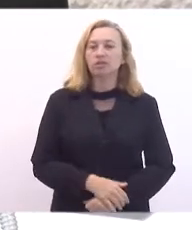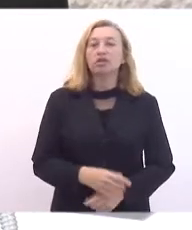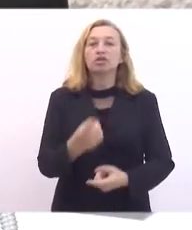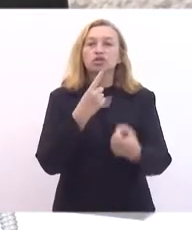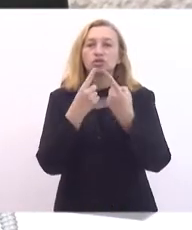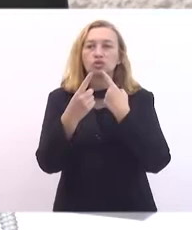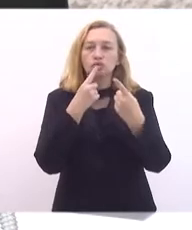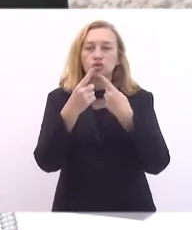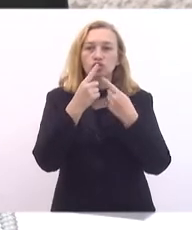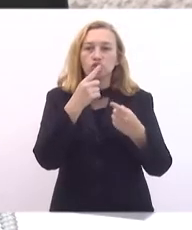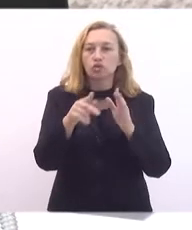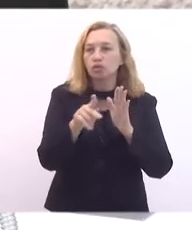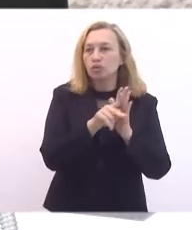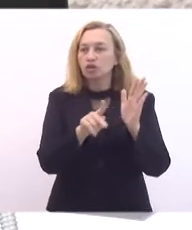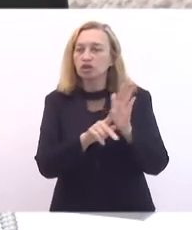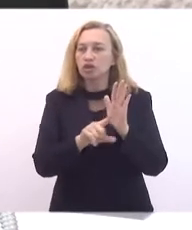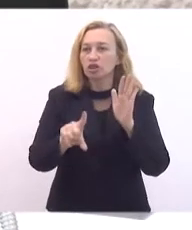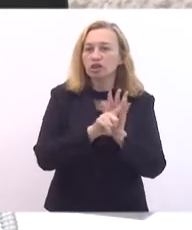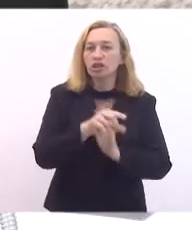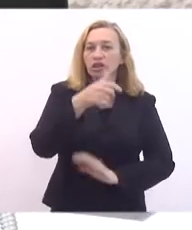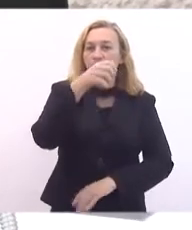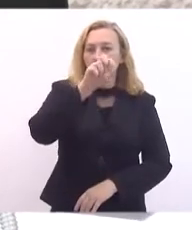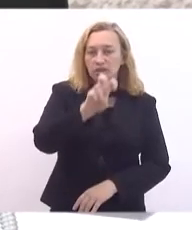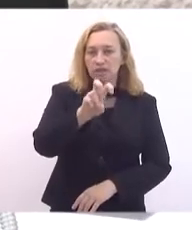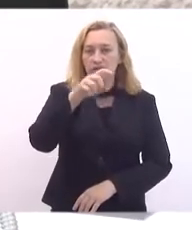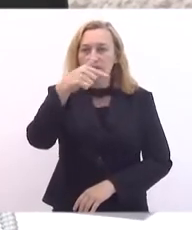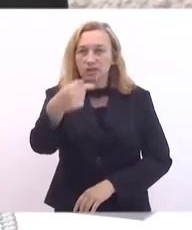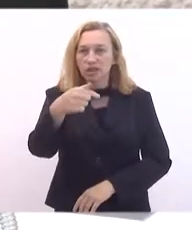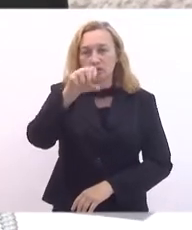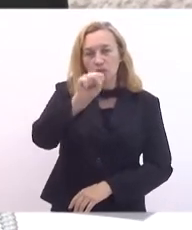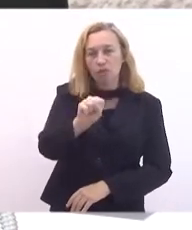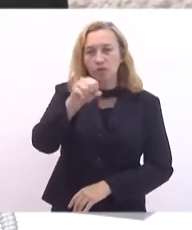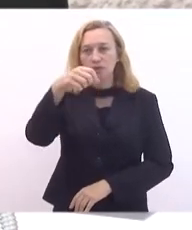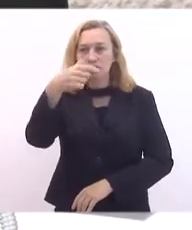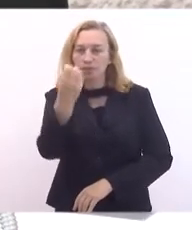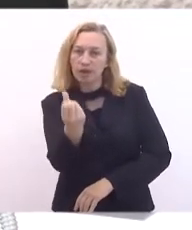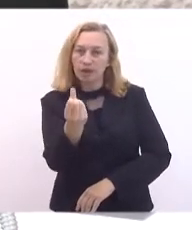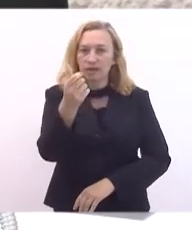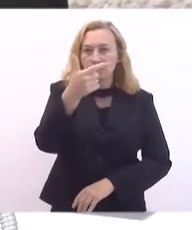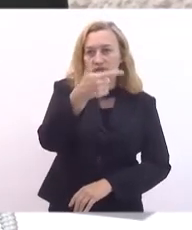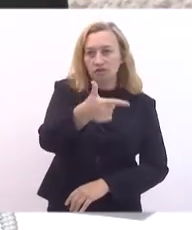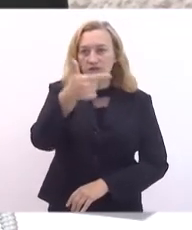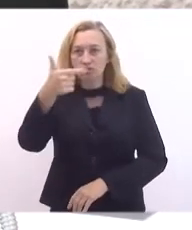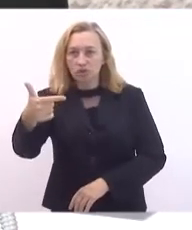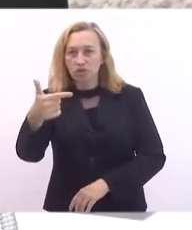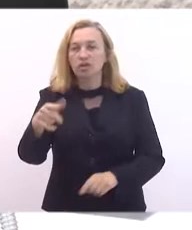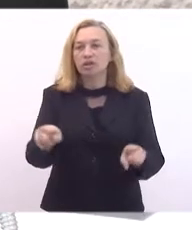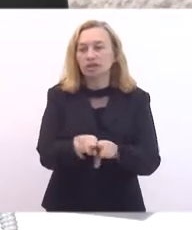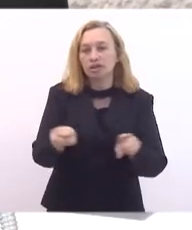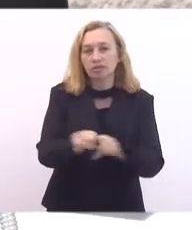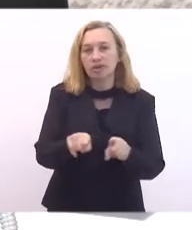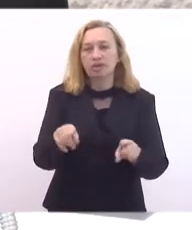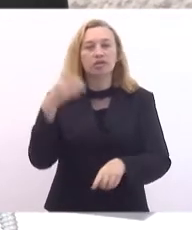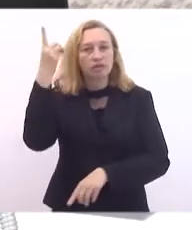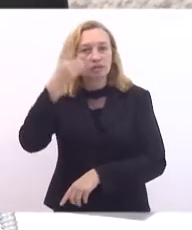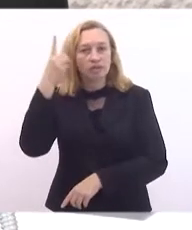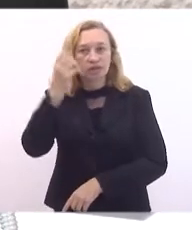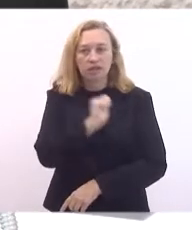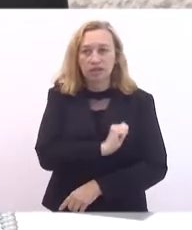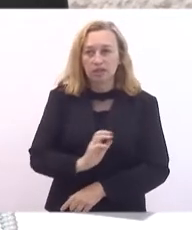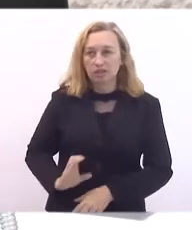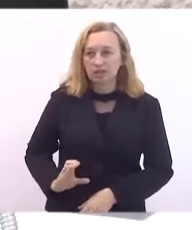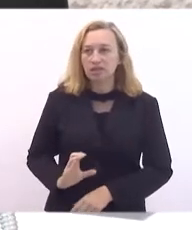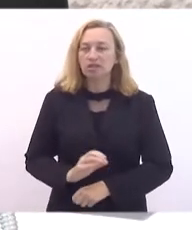debatermos o projeto de lei 578 meia de 22 também do deputado André Ceciliano